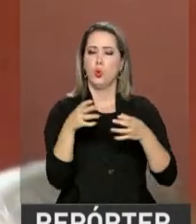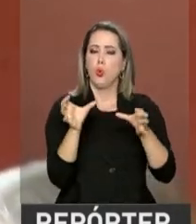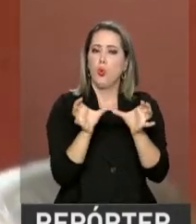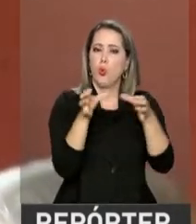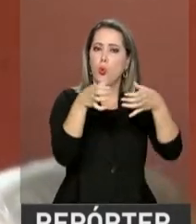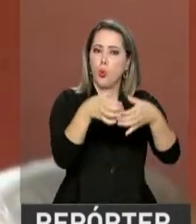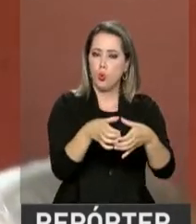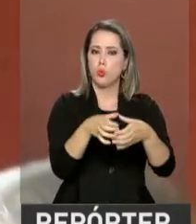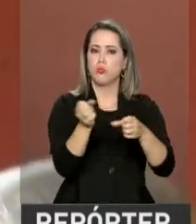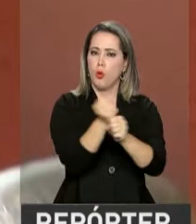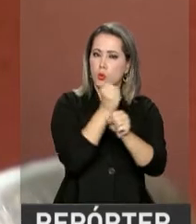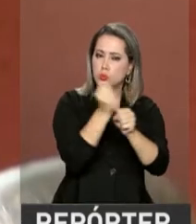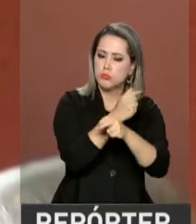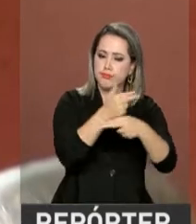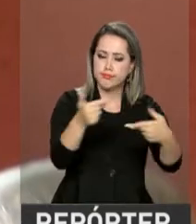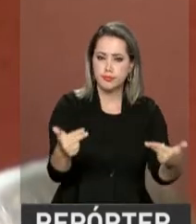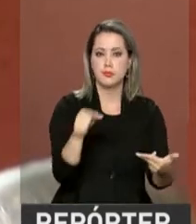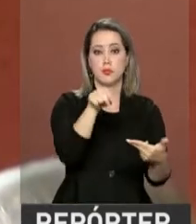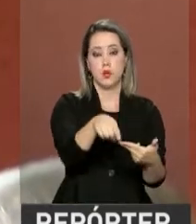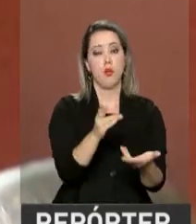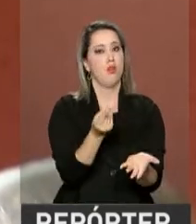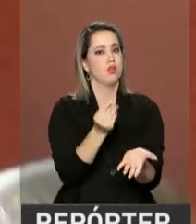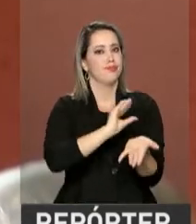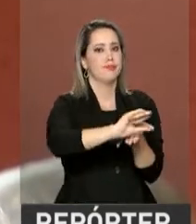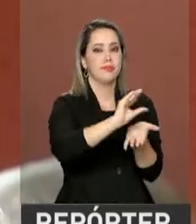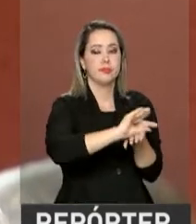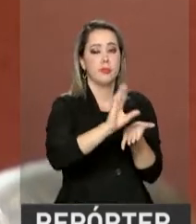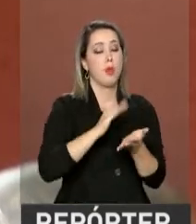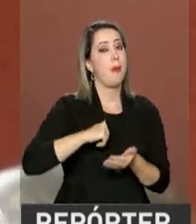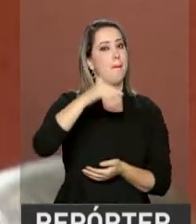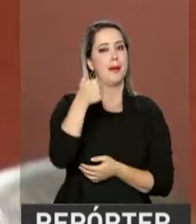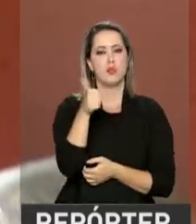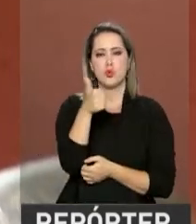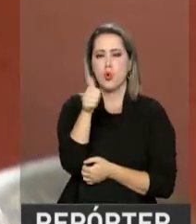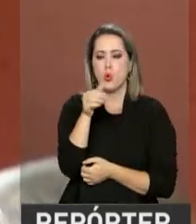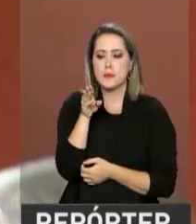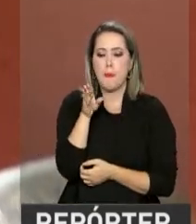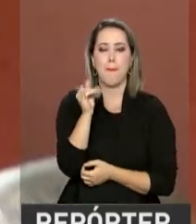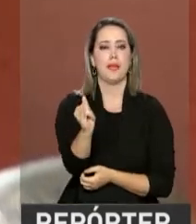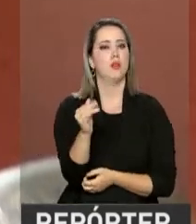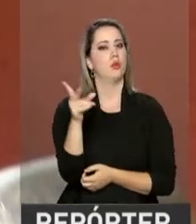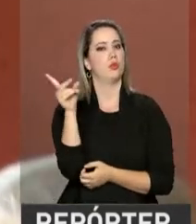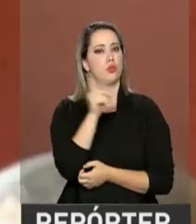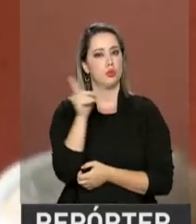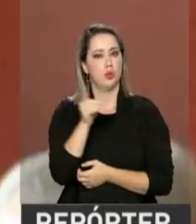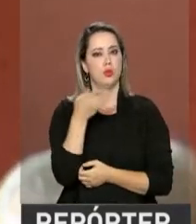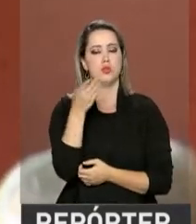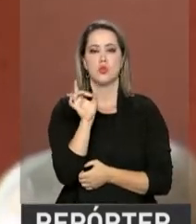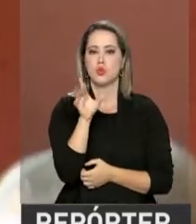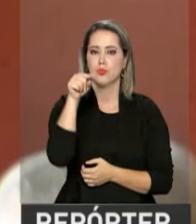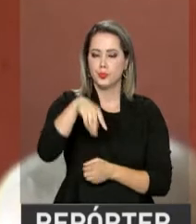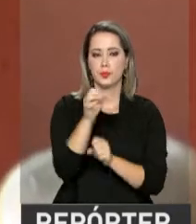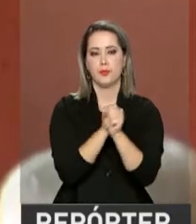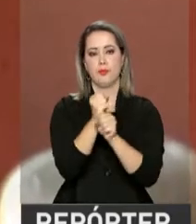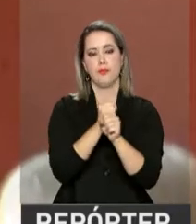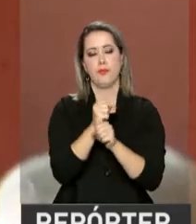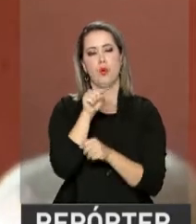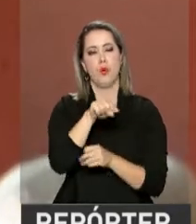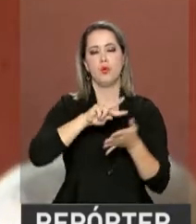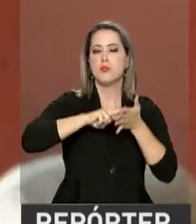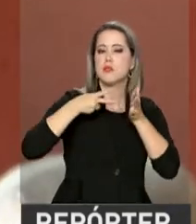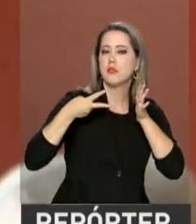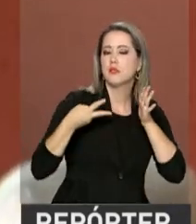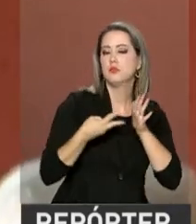foram investidos mais de 11 bilhões de dólares apenas neste ano o que